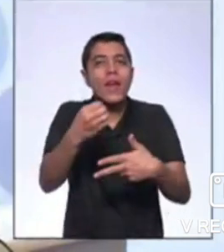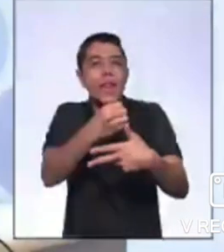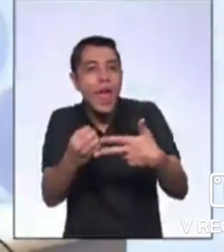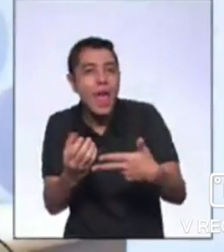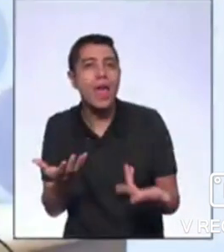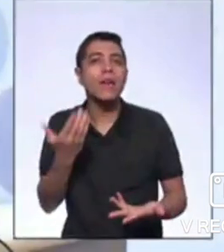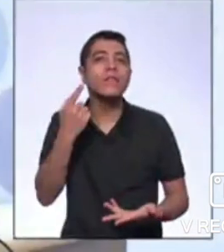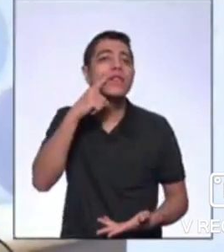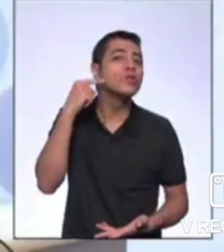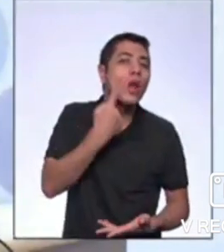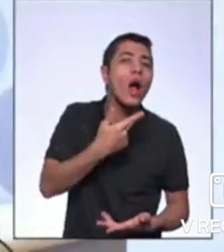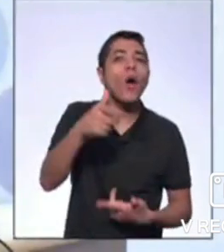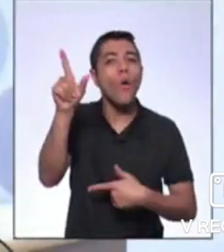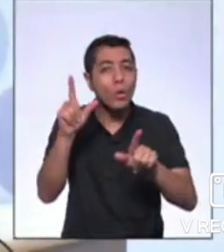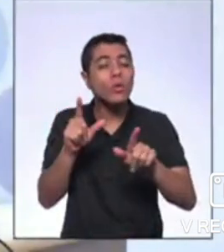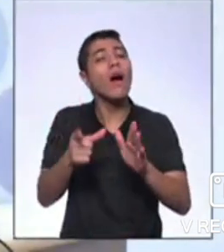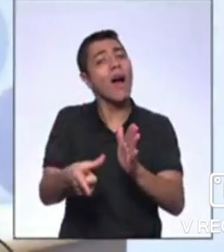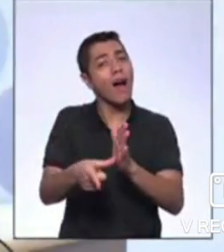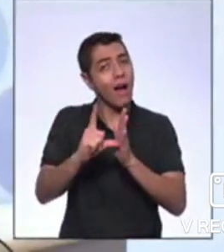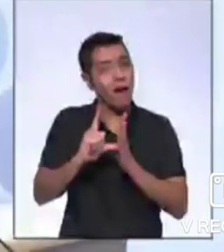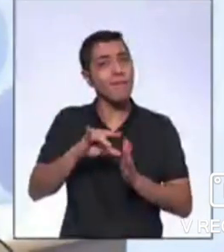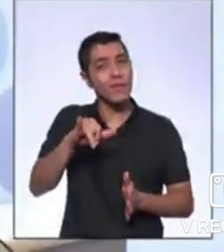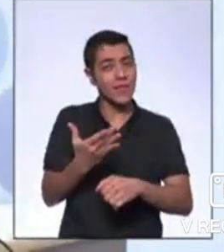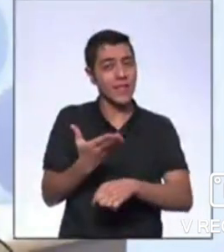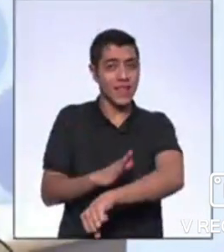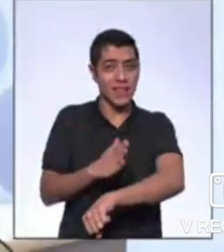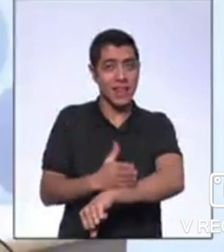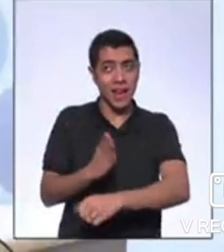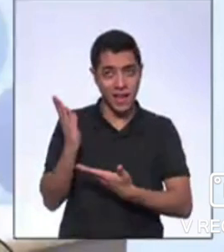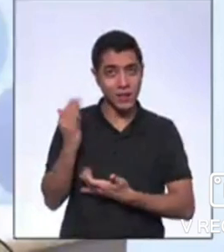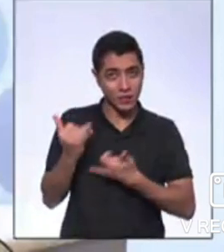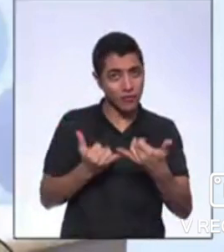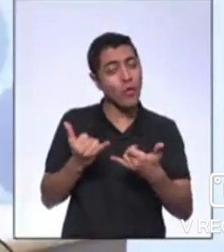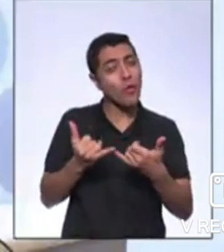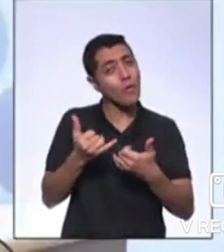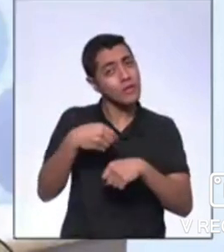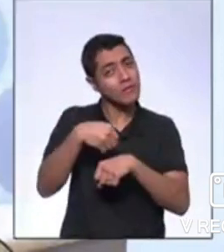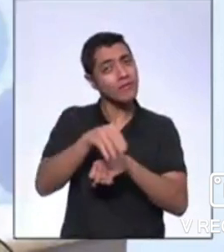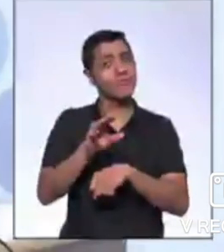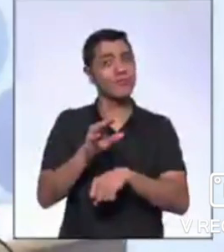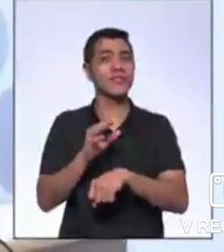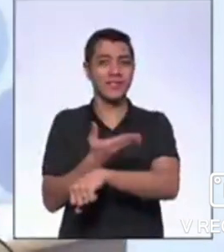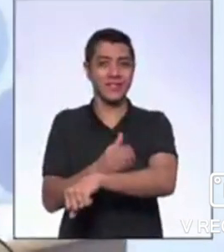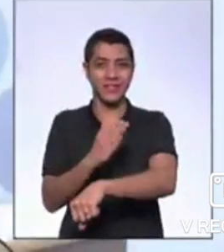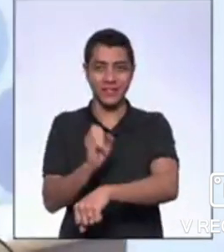está na hora de começar a pensar nisso, né? Então, gente, muito obrigada pela aula de hoje, pela